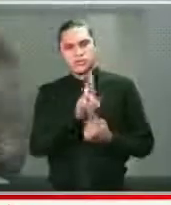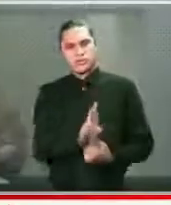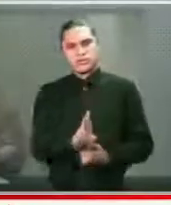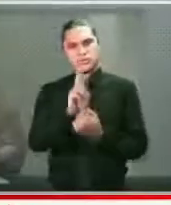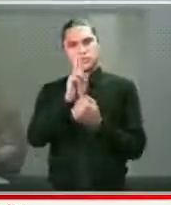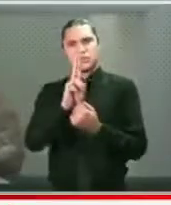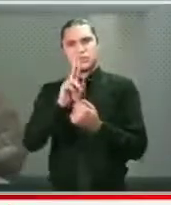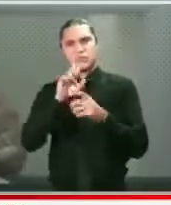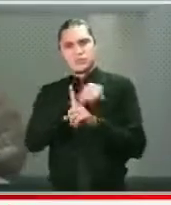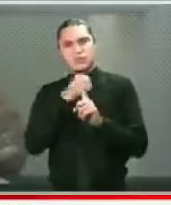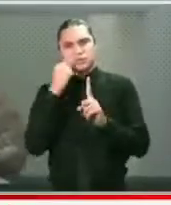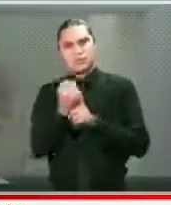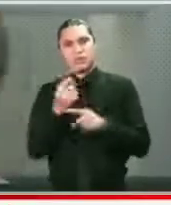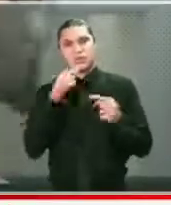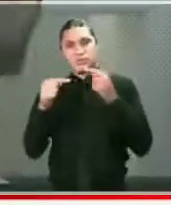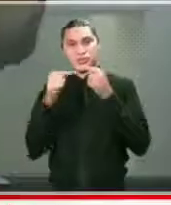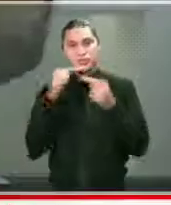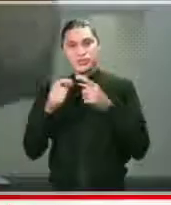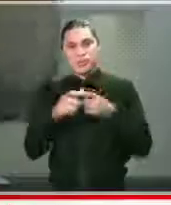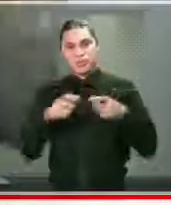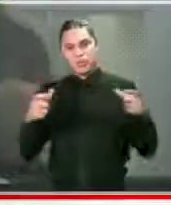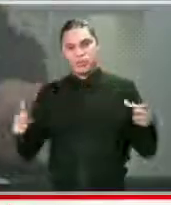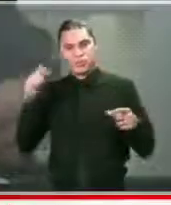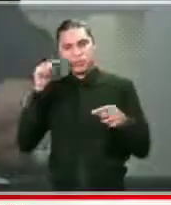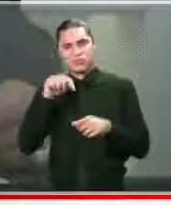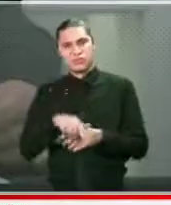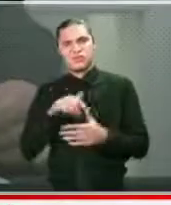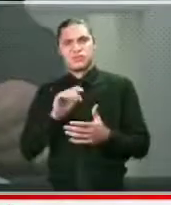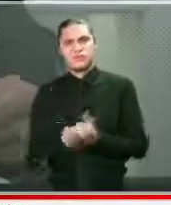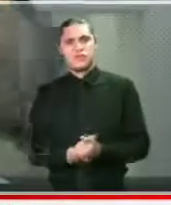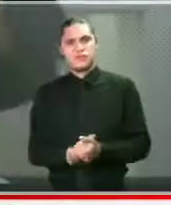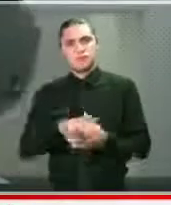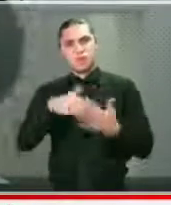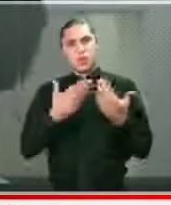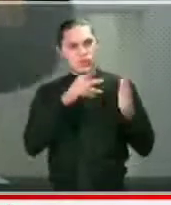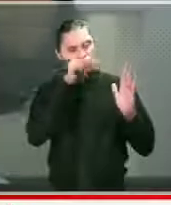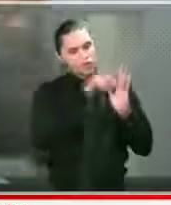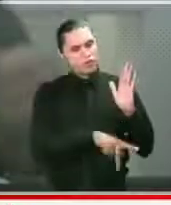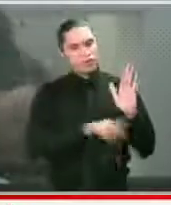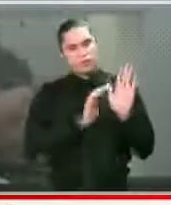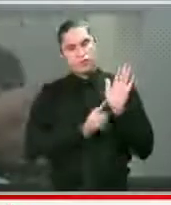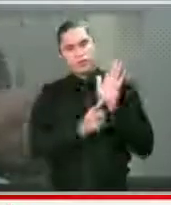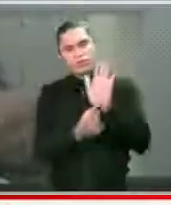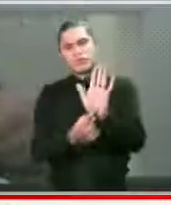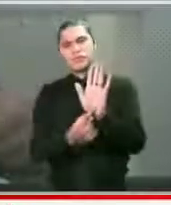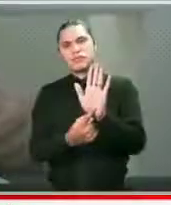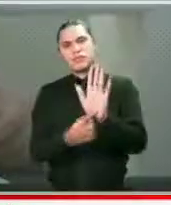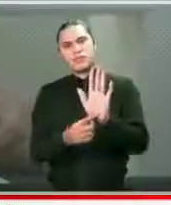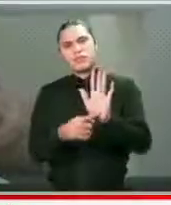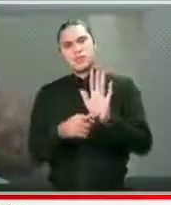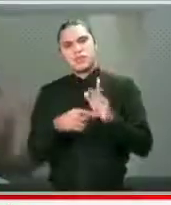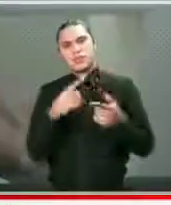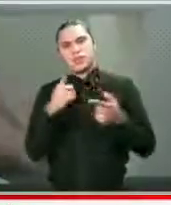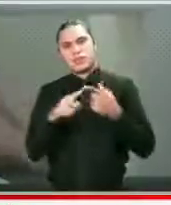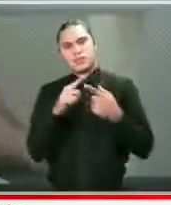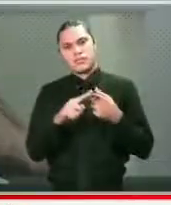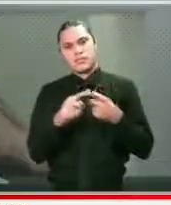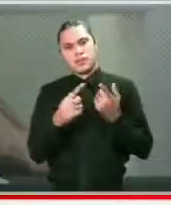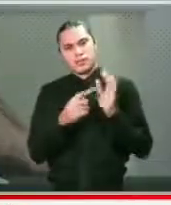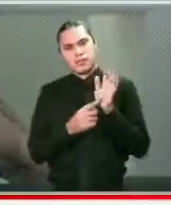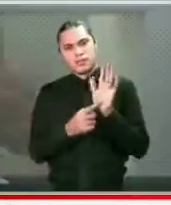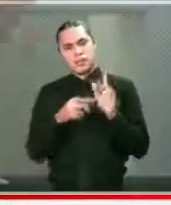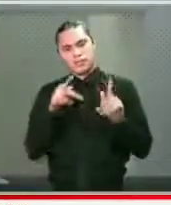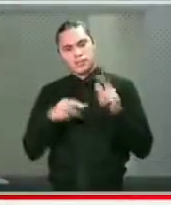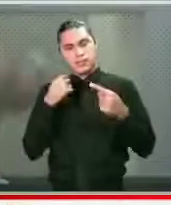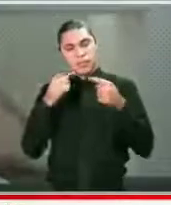aqui tanto foi debatido tanto quanto eu quando eu apresentei o projeto como foi debatido durante apresentação